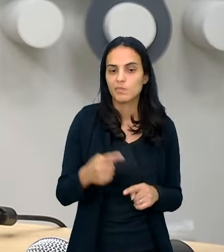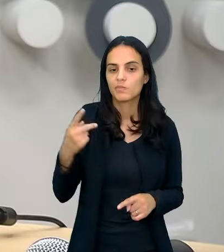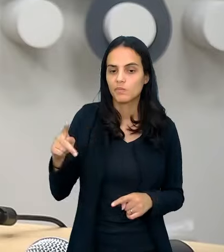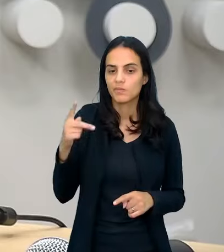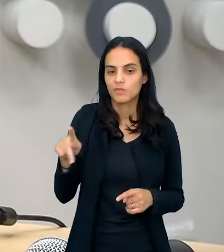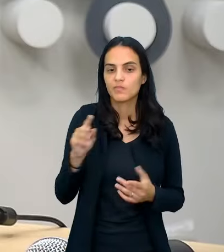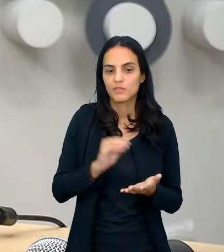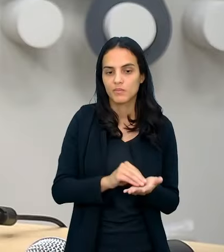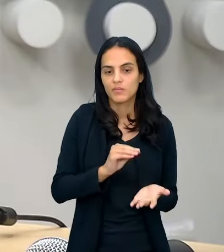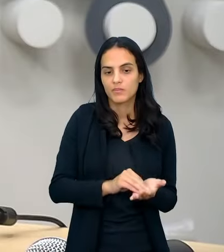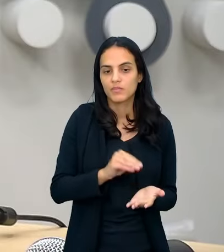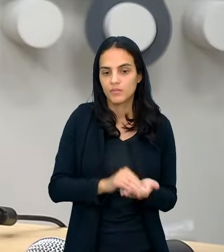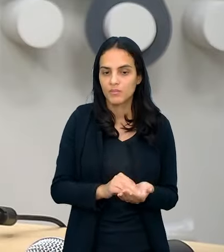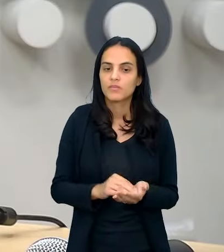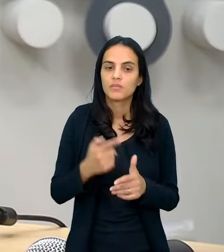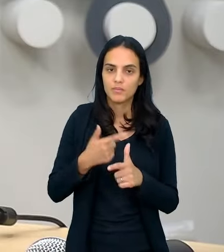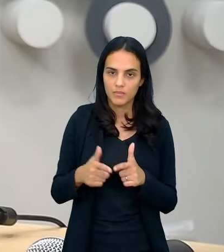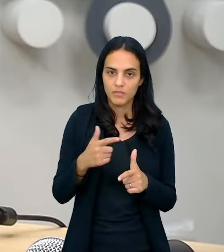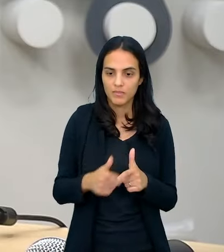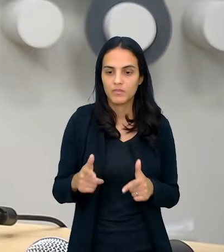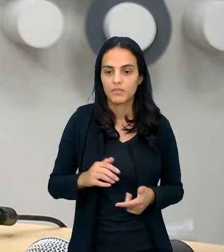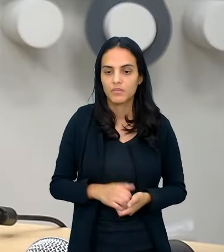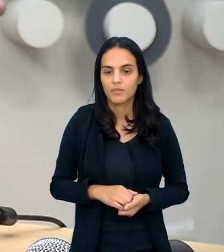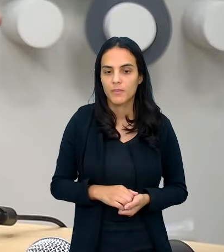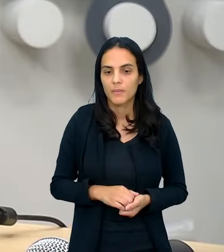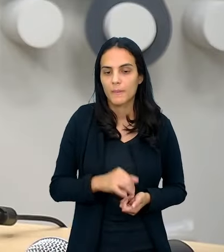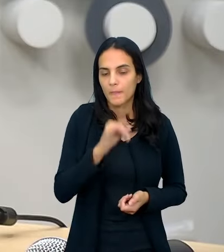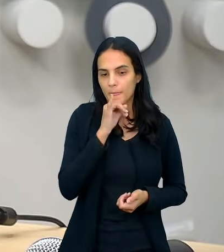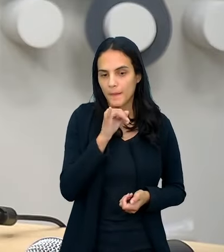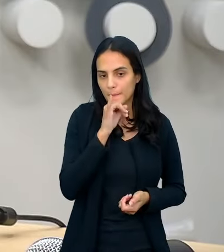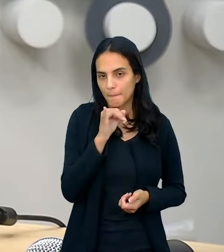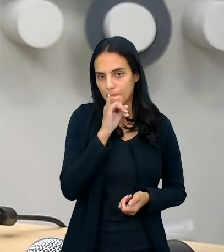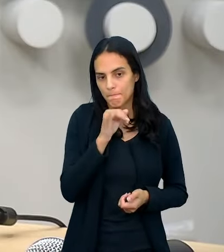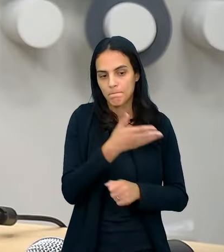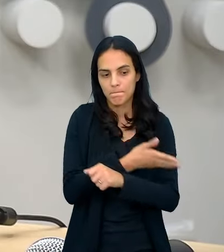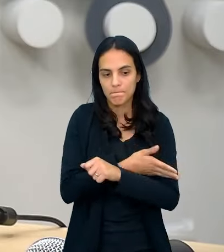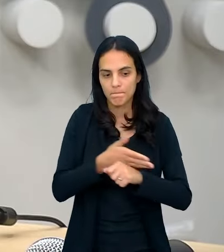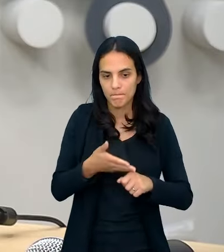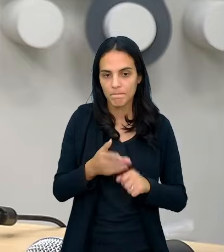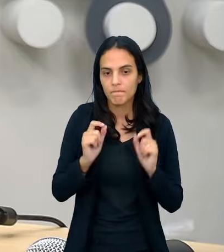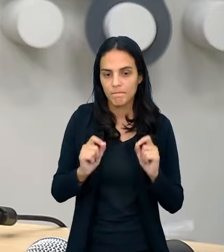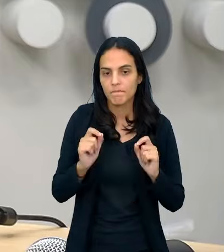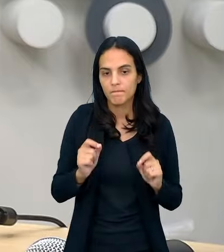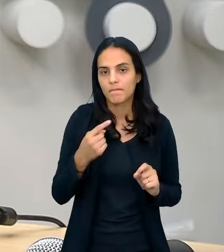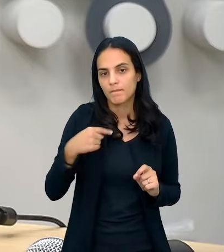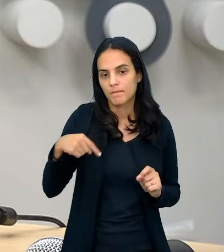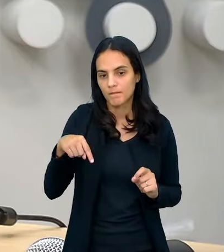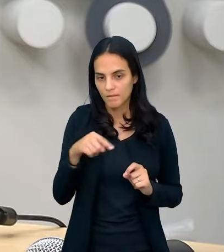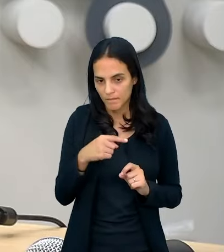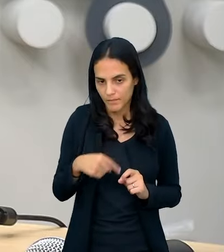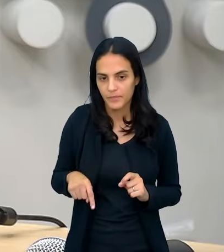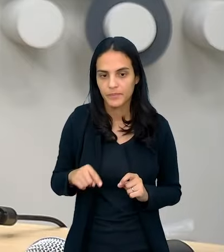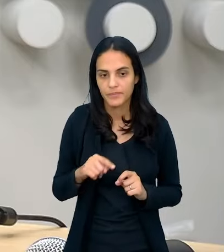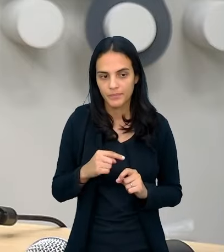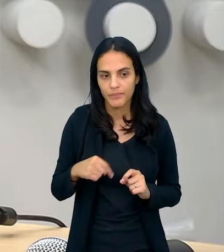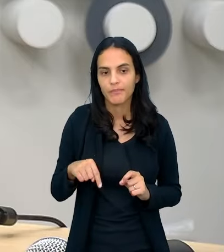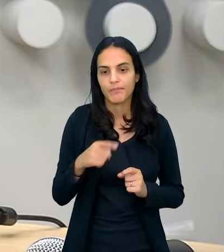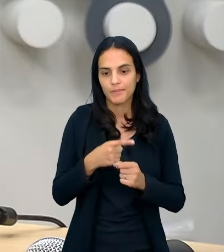falta dessa problematização. Vou dar um exemplo que é bem comum, né? A gente, né,